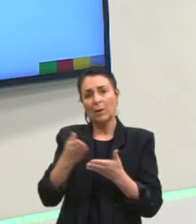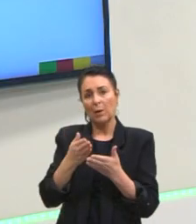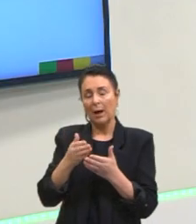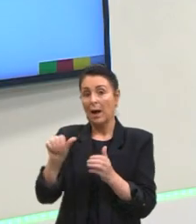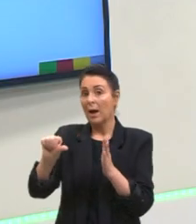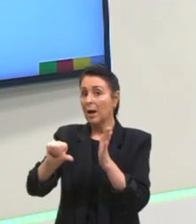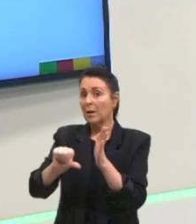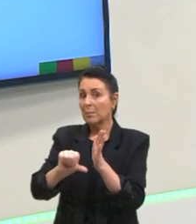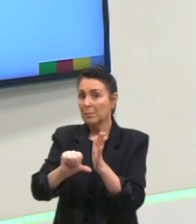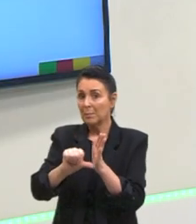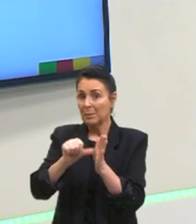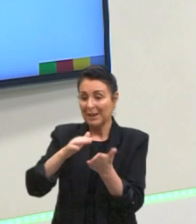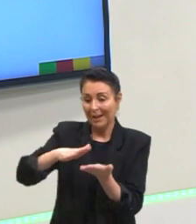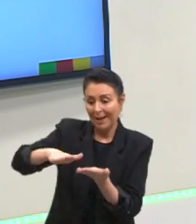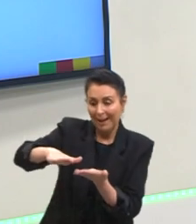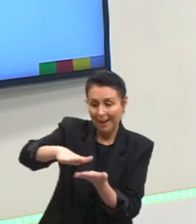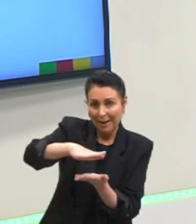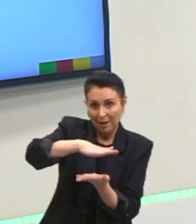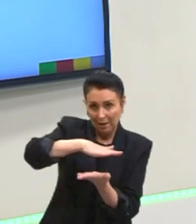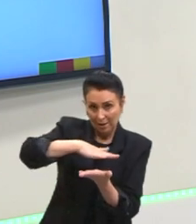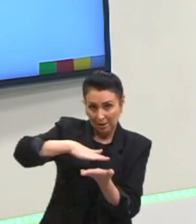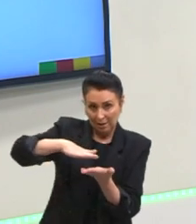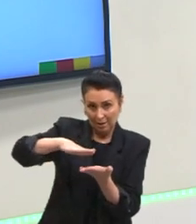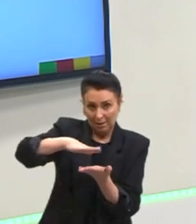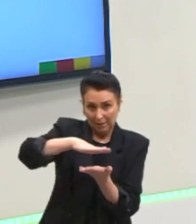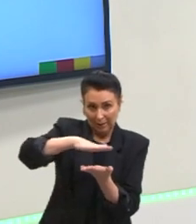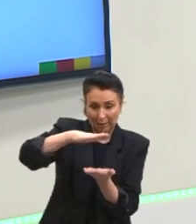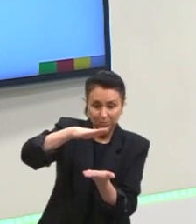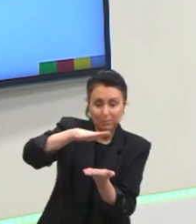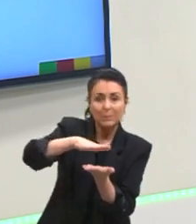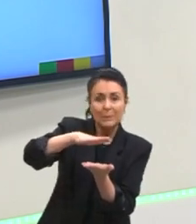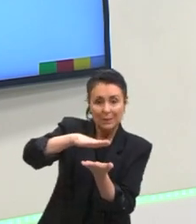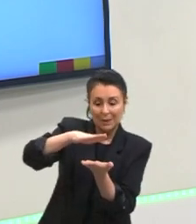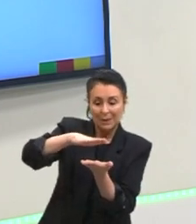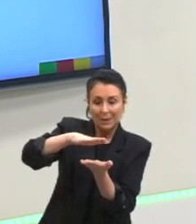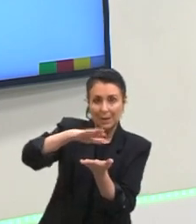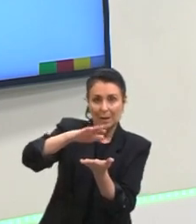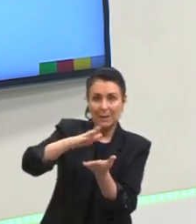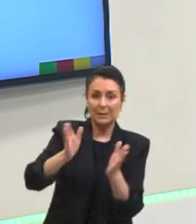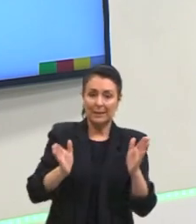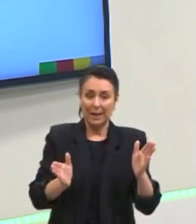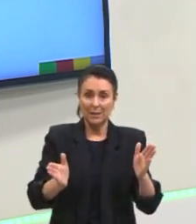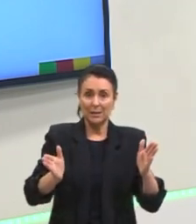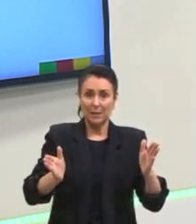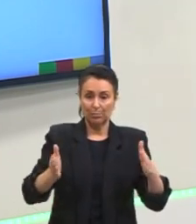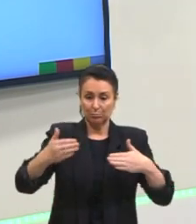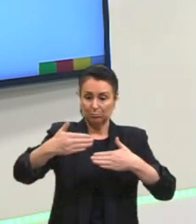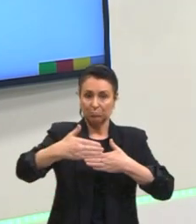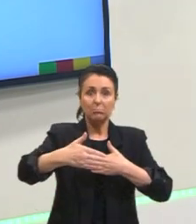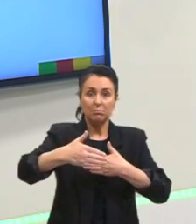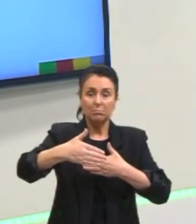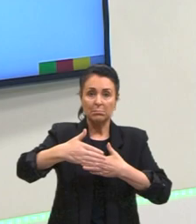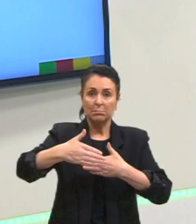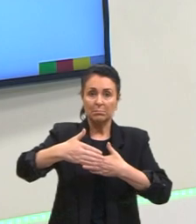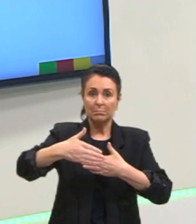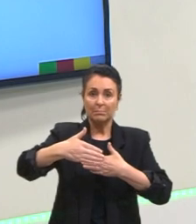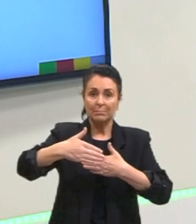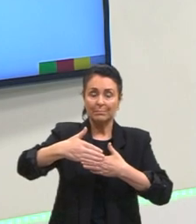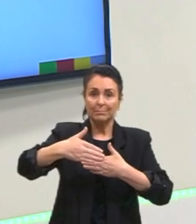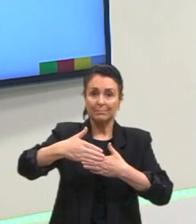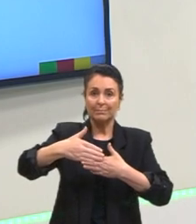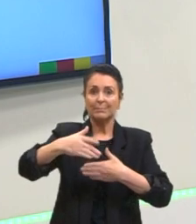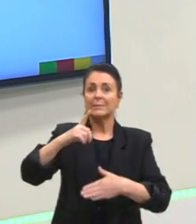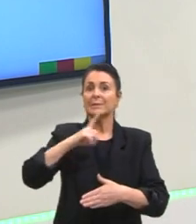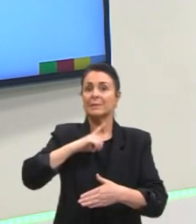primeira camada, ou primeira fatia desse cubo, nós temos, então,